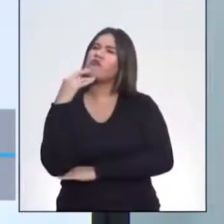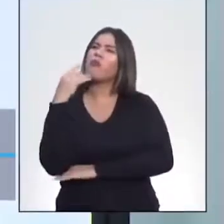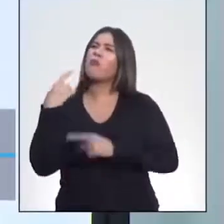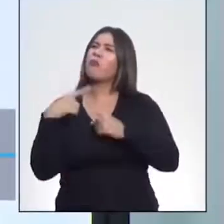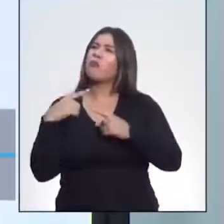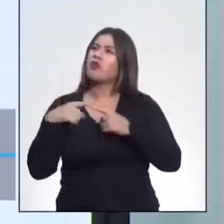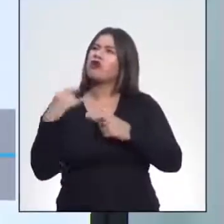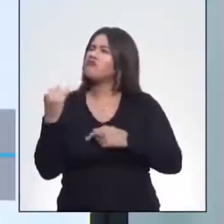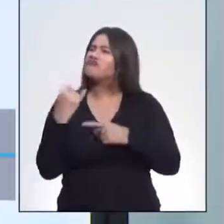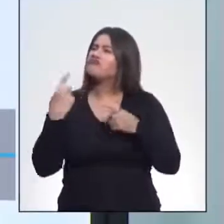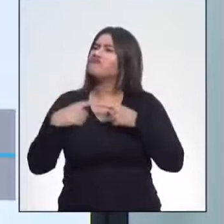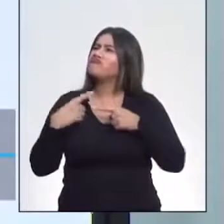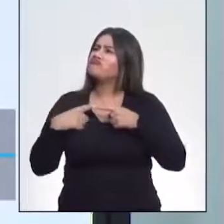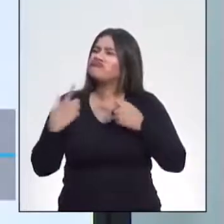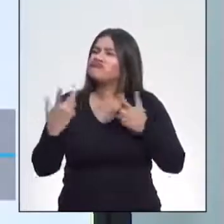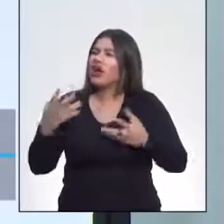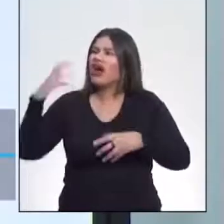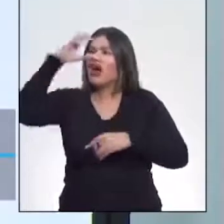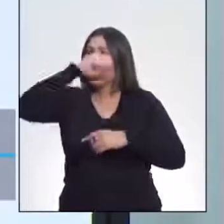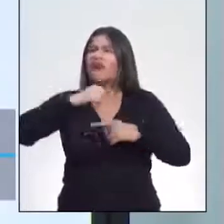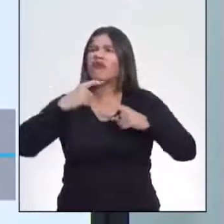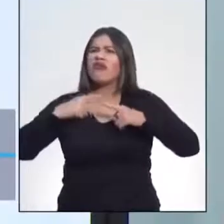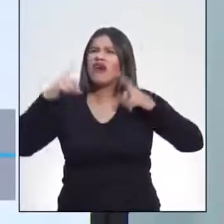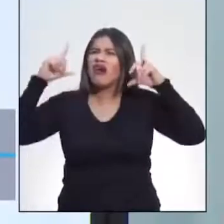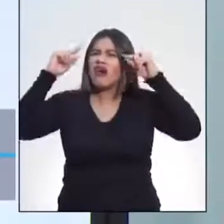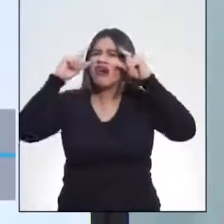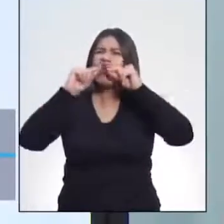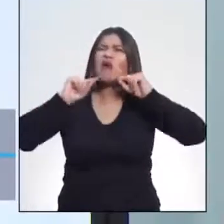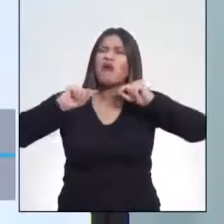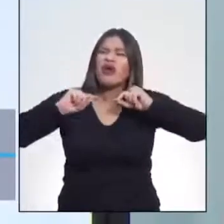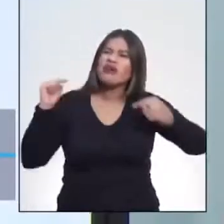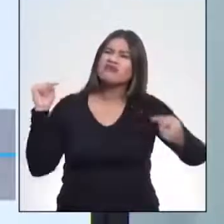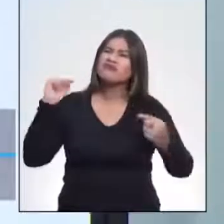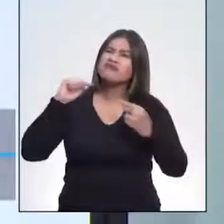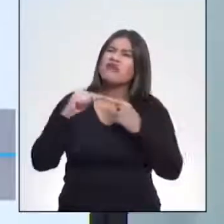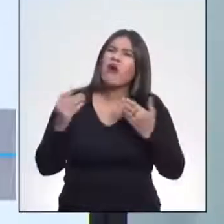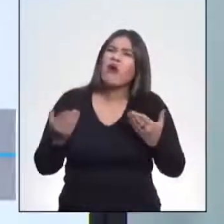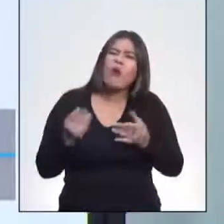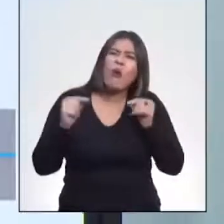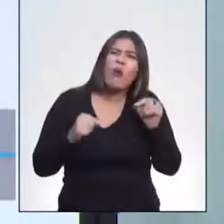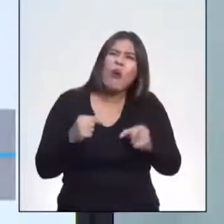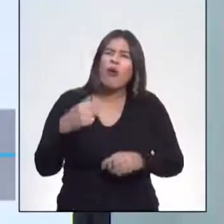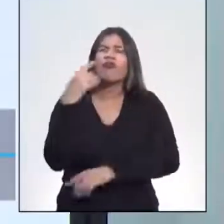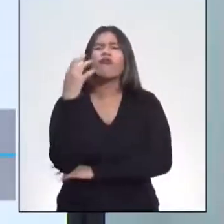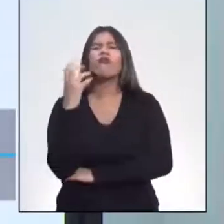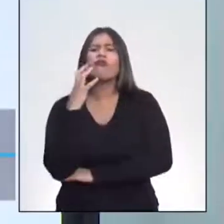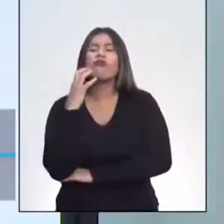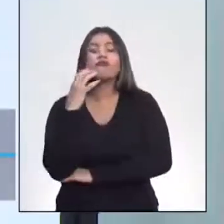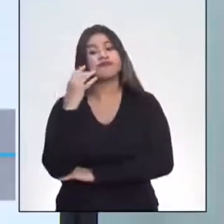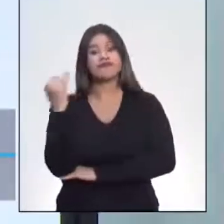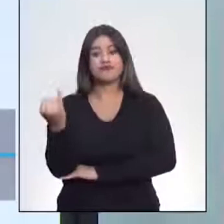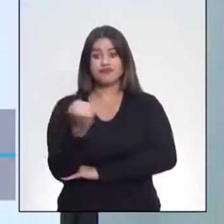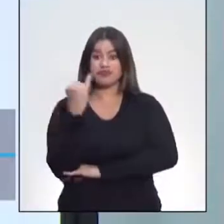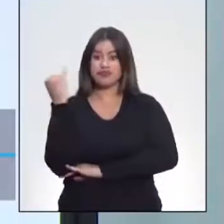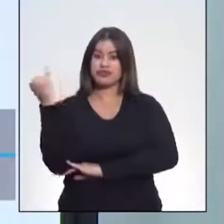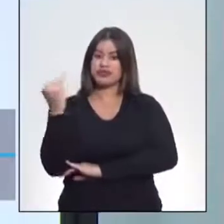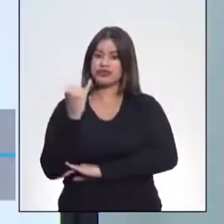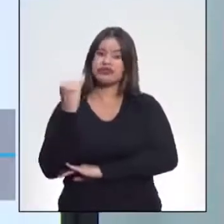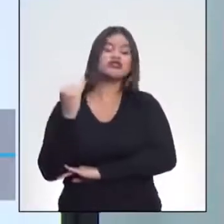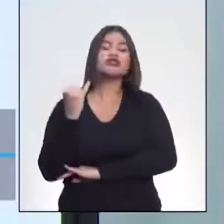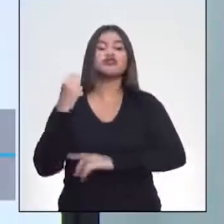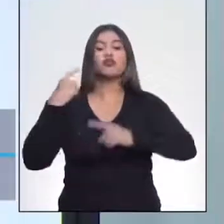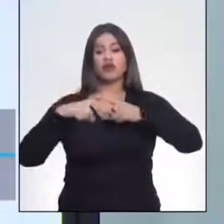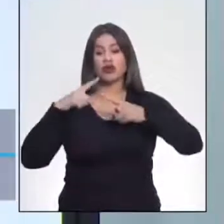tenho que saber disso né Para que que eu tenho que aprender sobre a Grécia que isso tem a ver com a nossa vida na realidade Esses povos